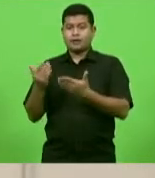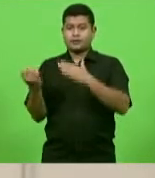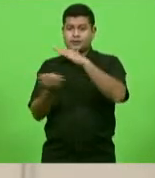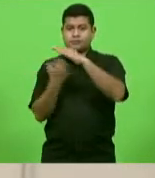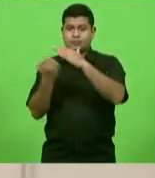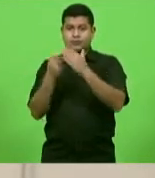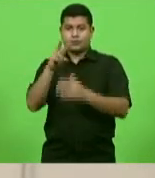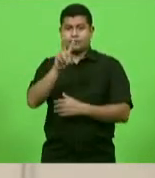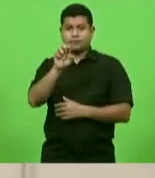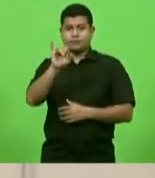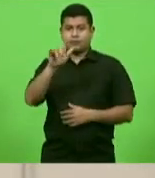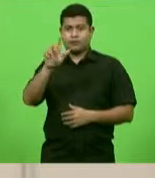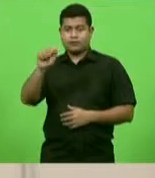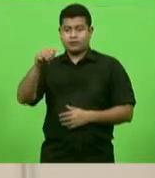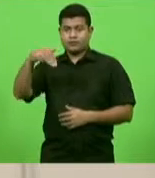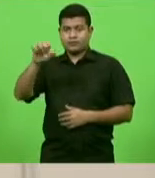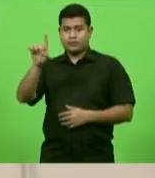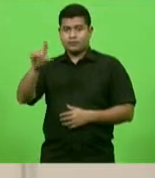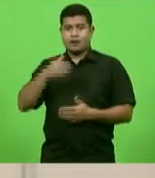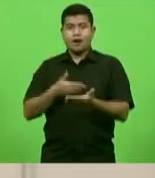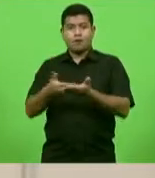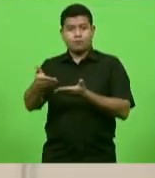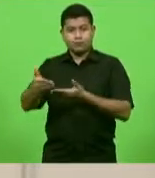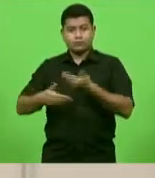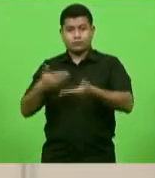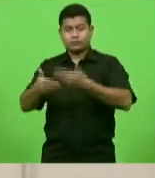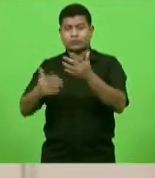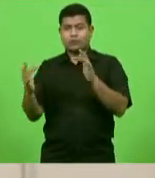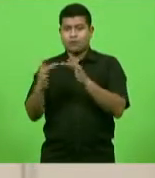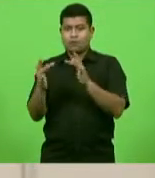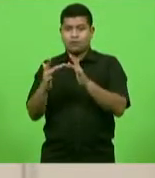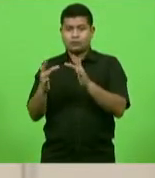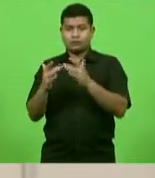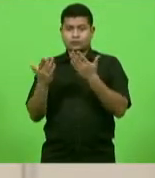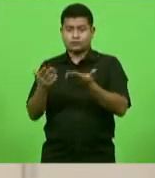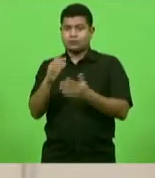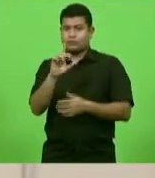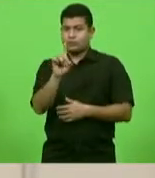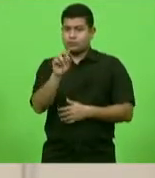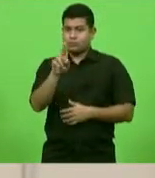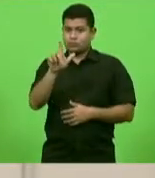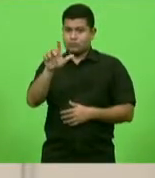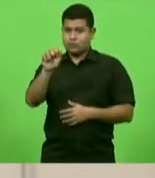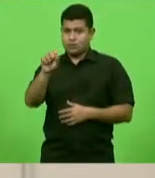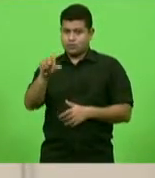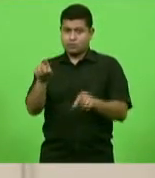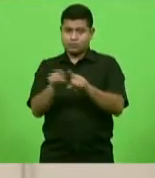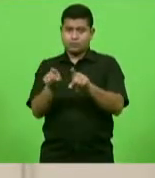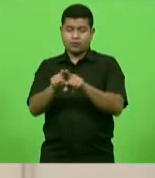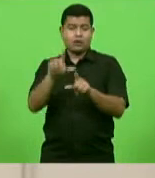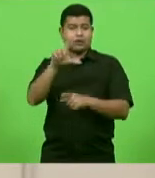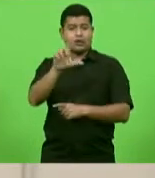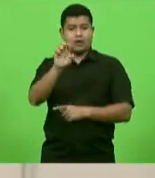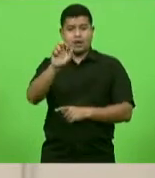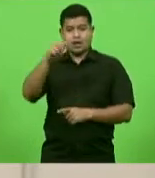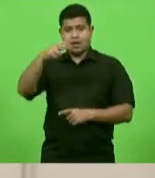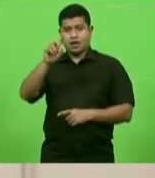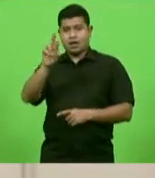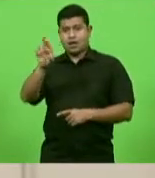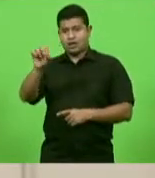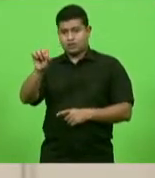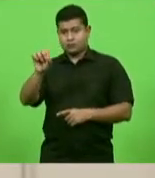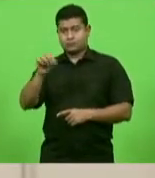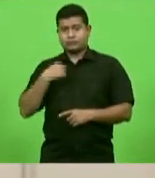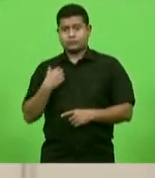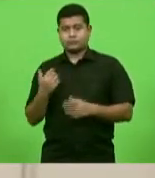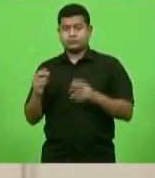Veiga Média. Ali começou a transcorrer os contatos com o Douglas, também com o Leandro, tanto com Fábio